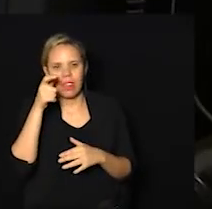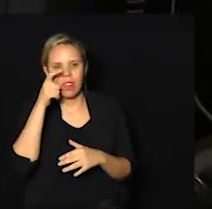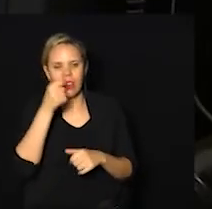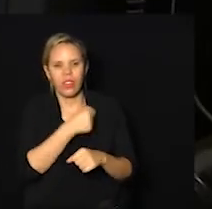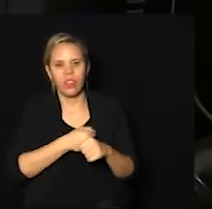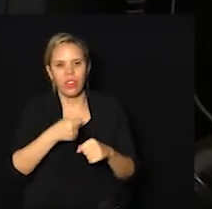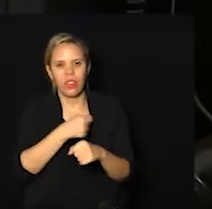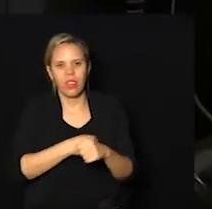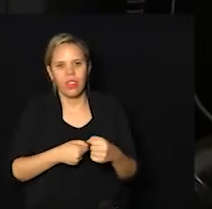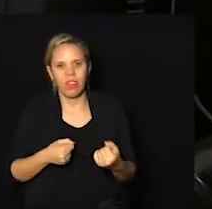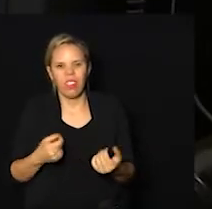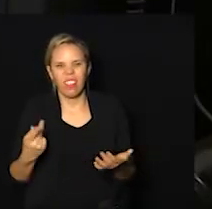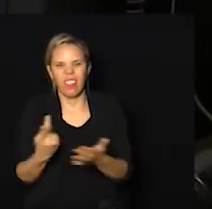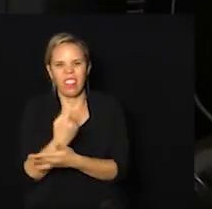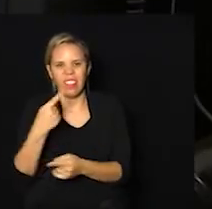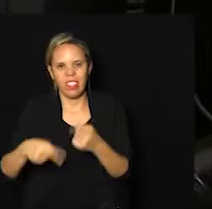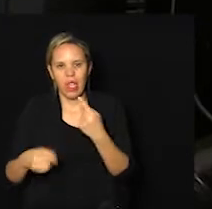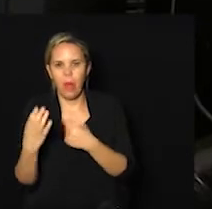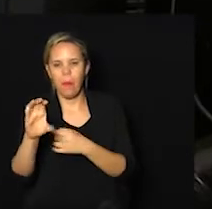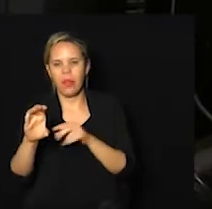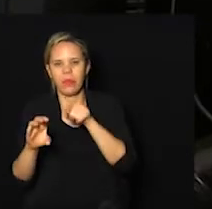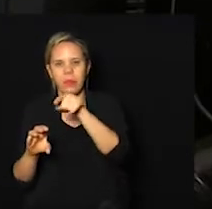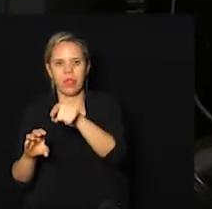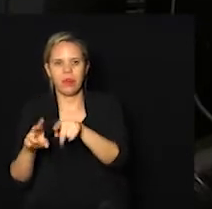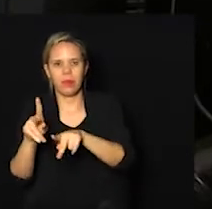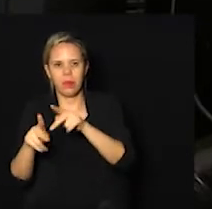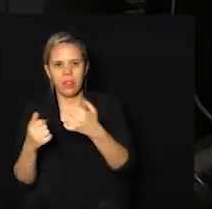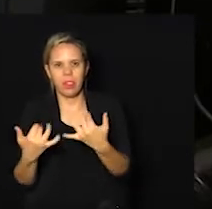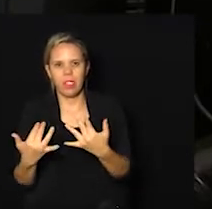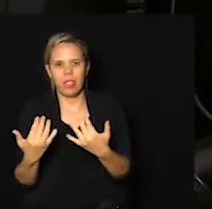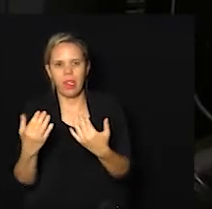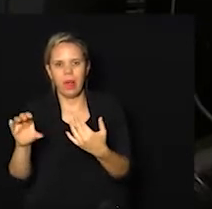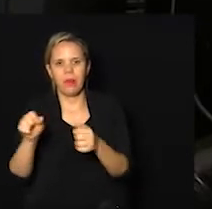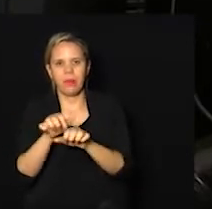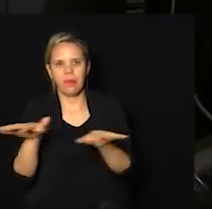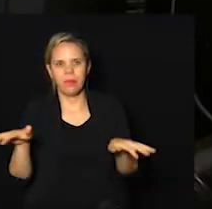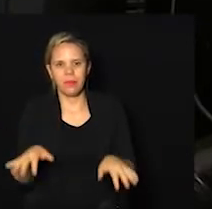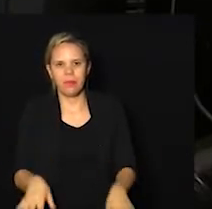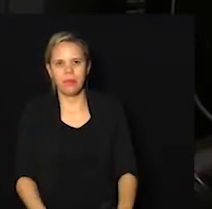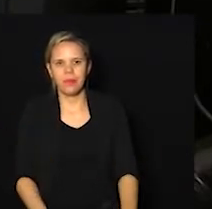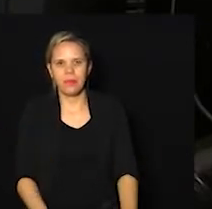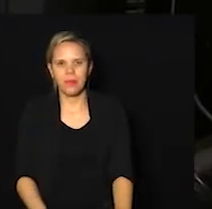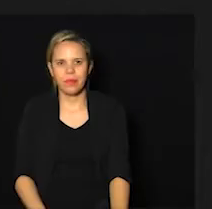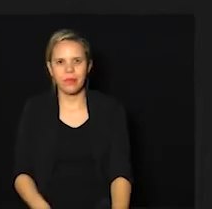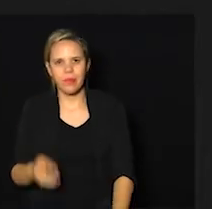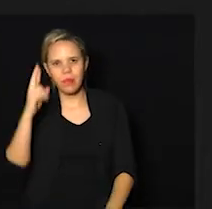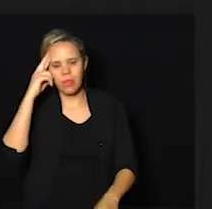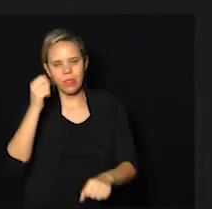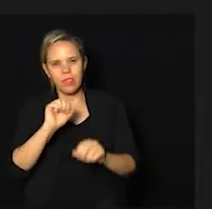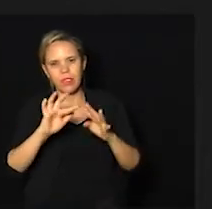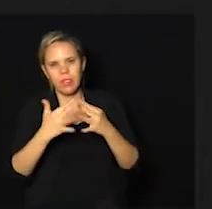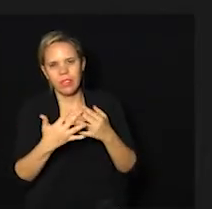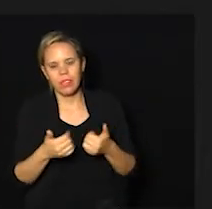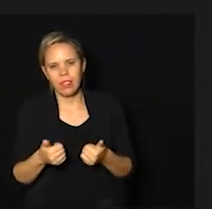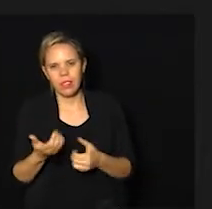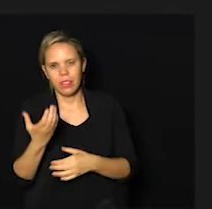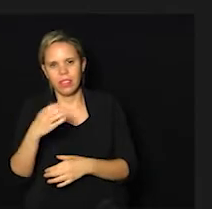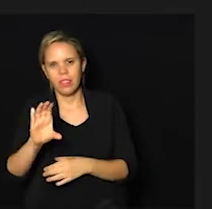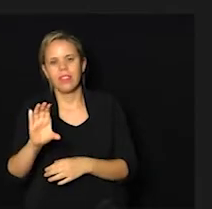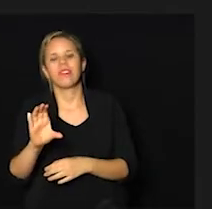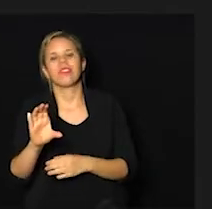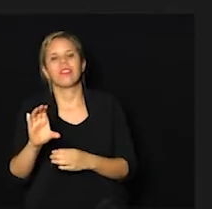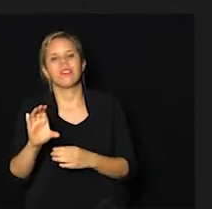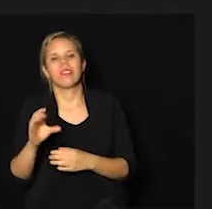fez uma receita, deu errado? Manda lá pro pessoal do chefs na quarentena. Manda mesmo. Compartilha